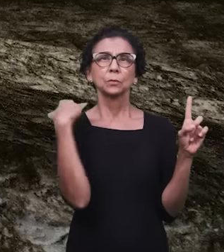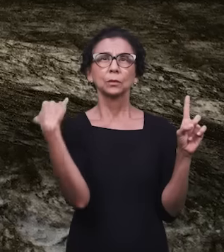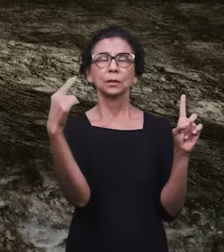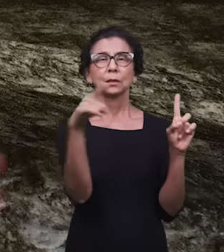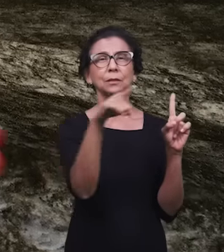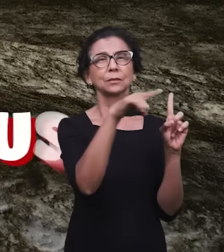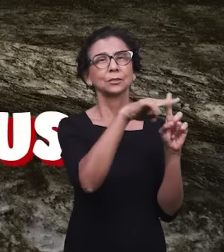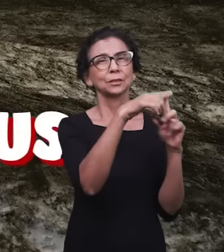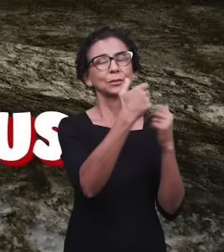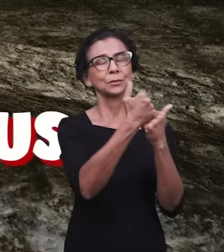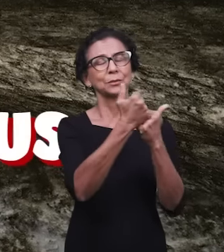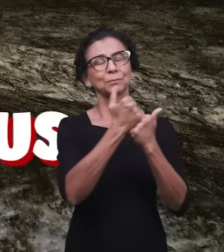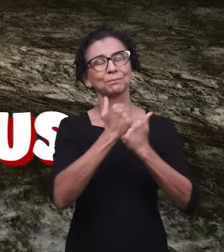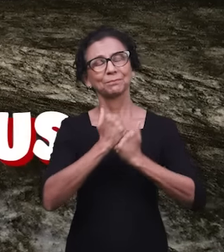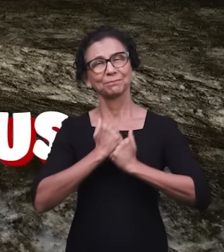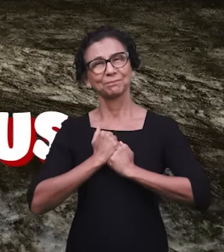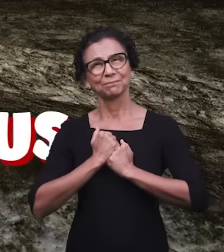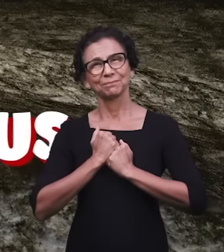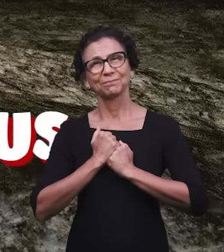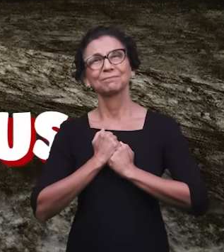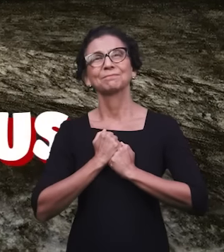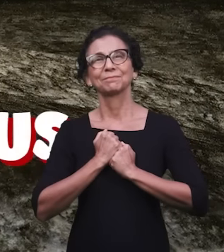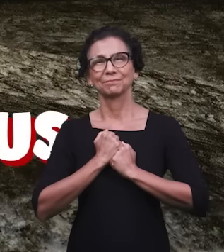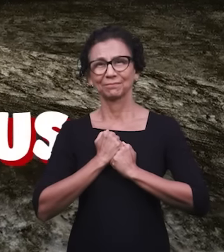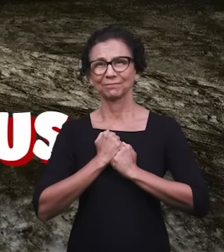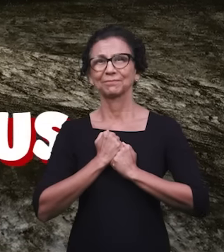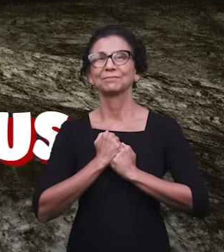pois por mim morreu